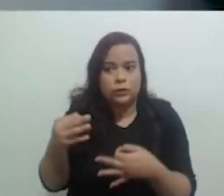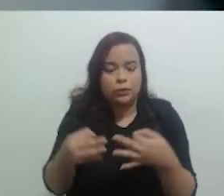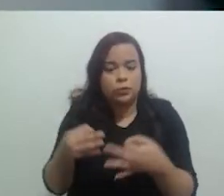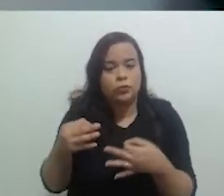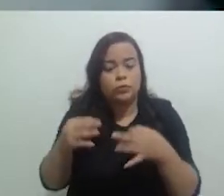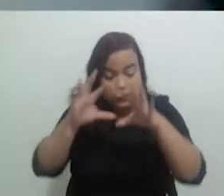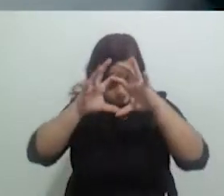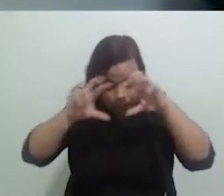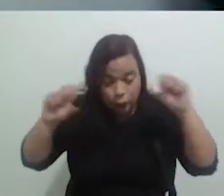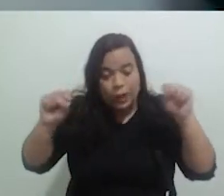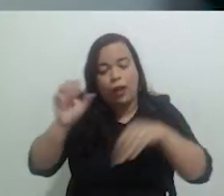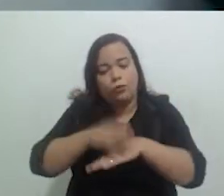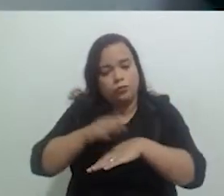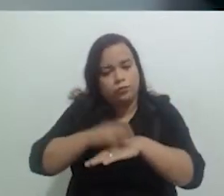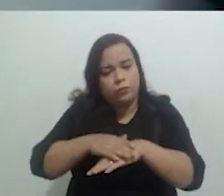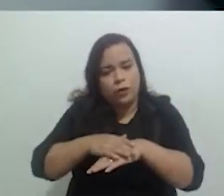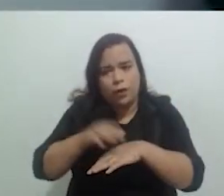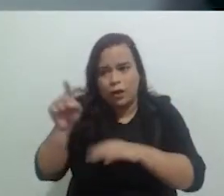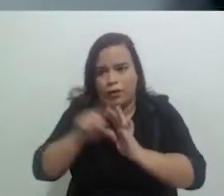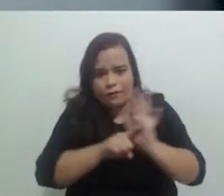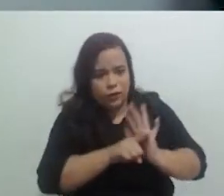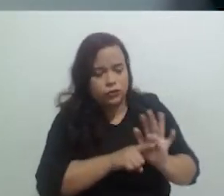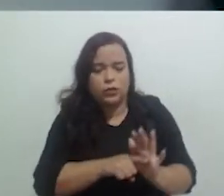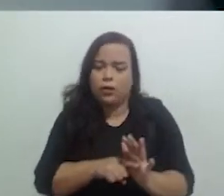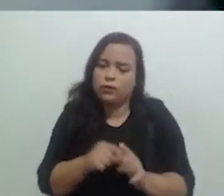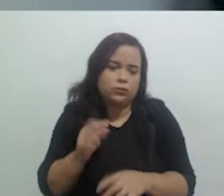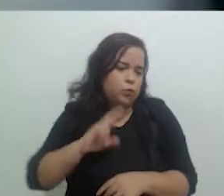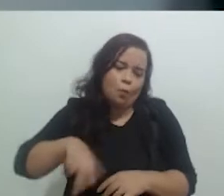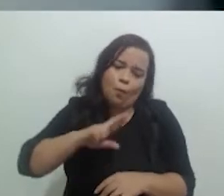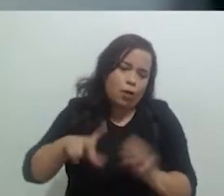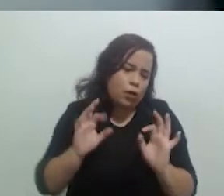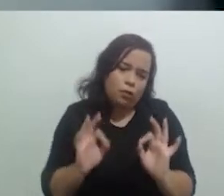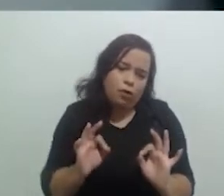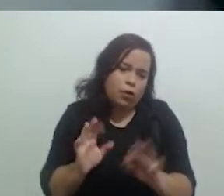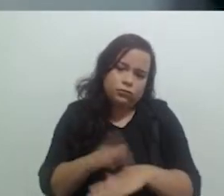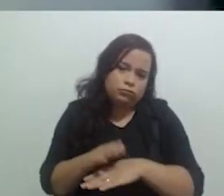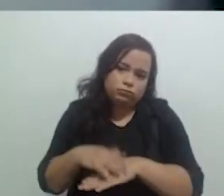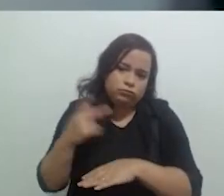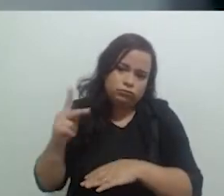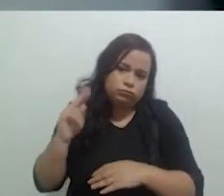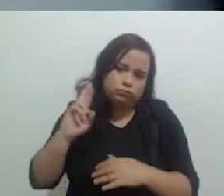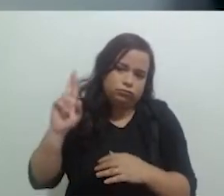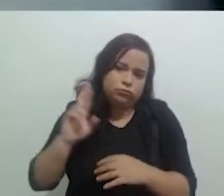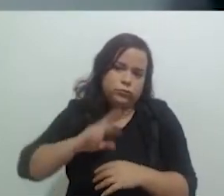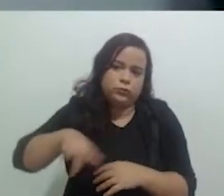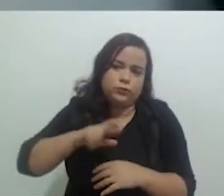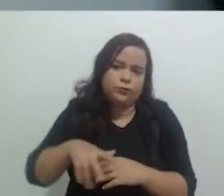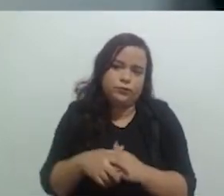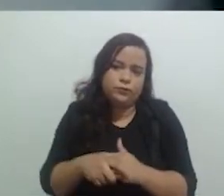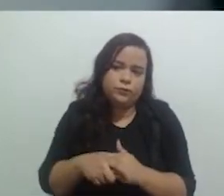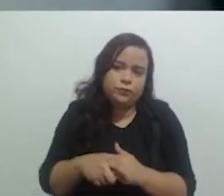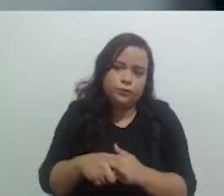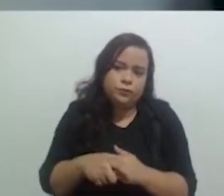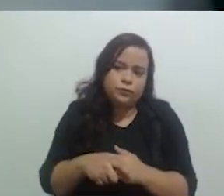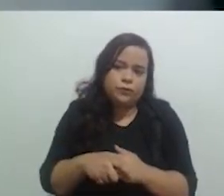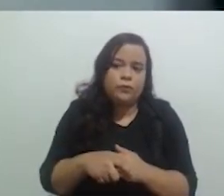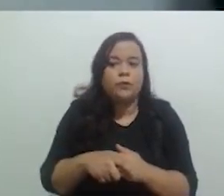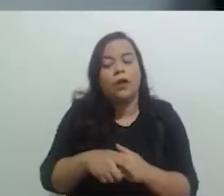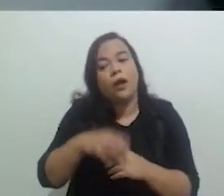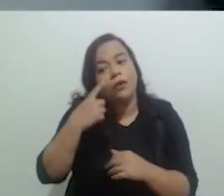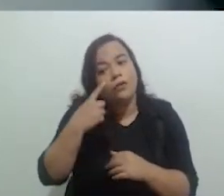tanto nos crimes, nas investigações que não envolvem pessoas com prerrogativa de